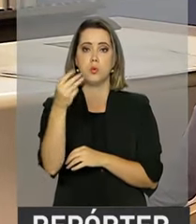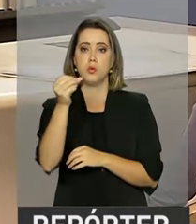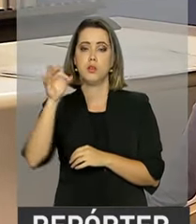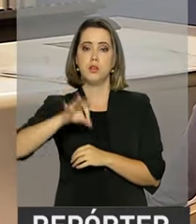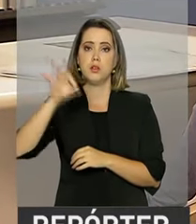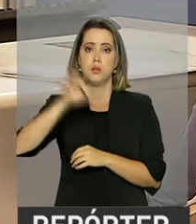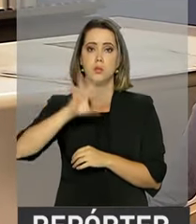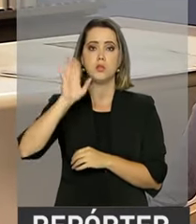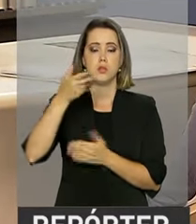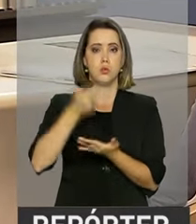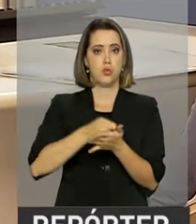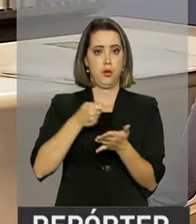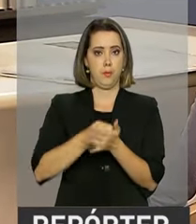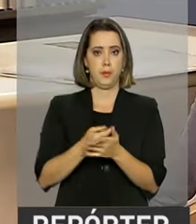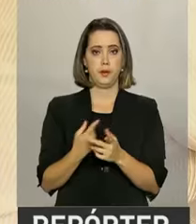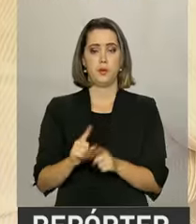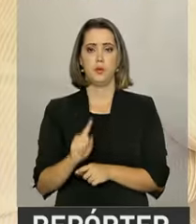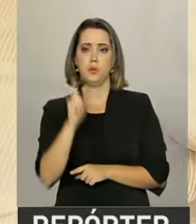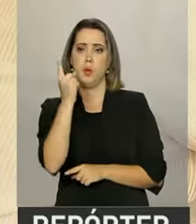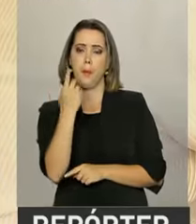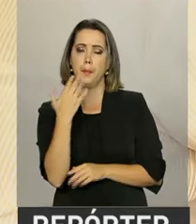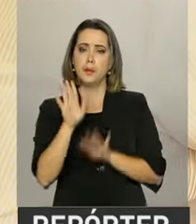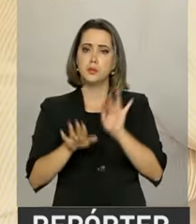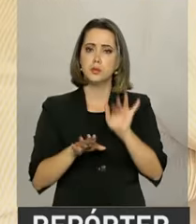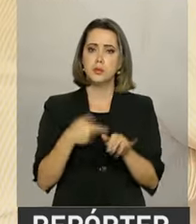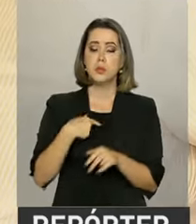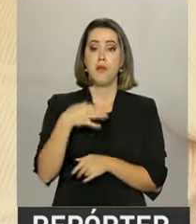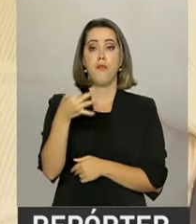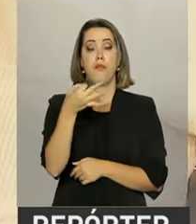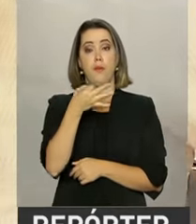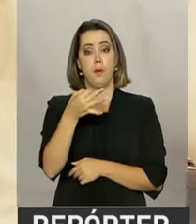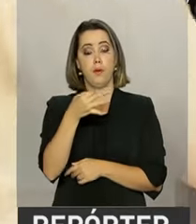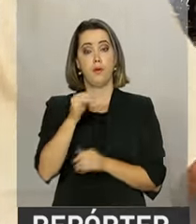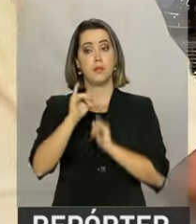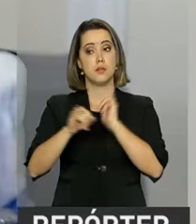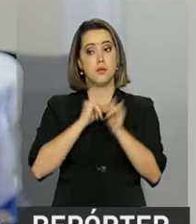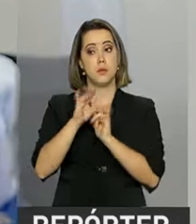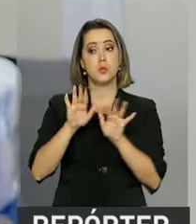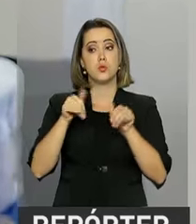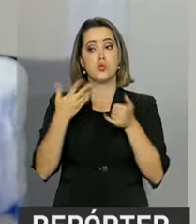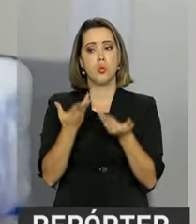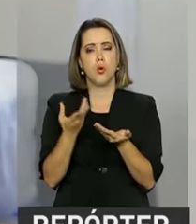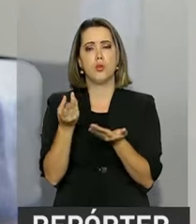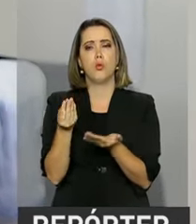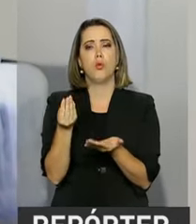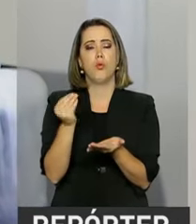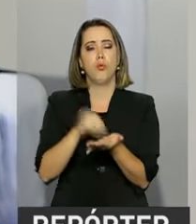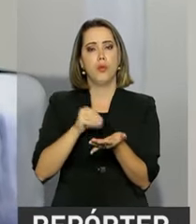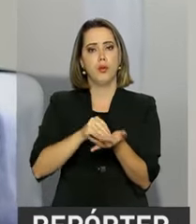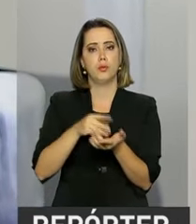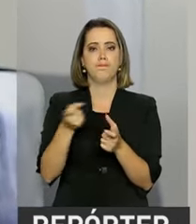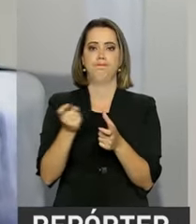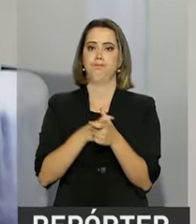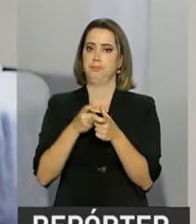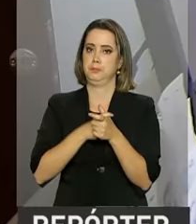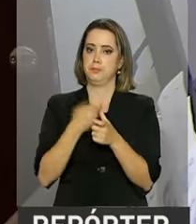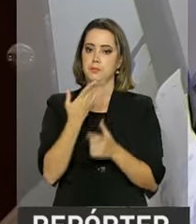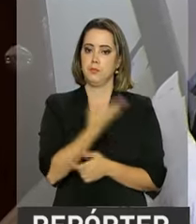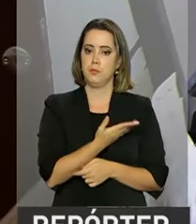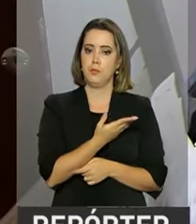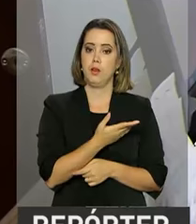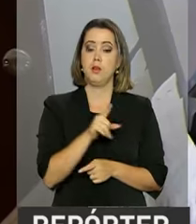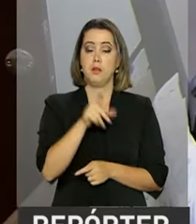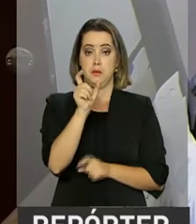contrato já pago e o primeiro passo é se informar sobre o saldo devedor essa gerente de uma empresa financeira